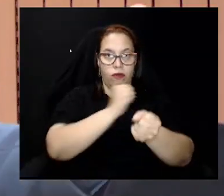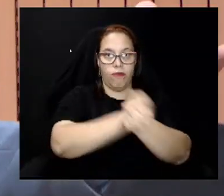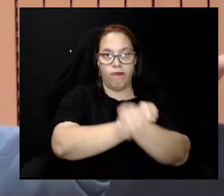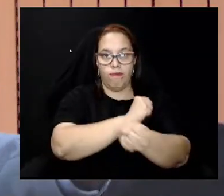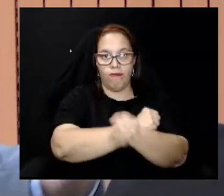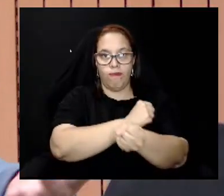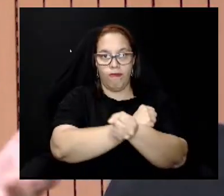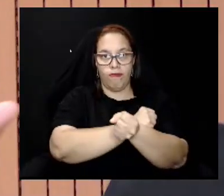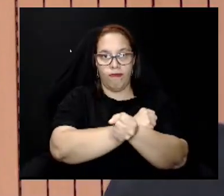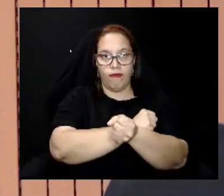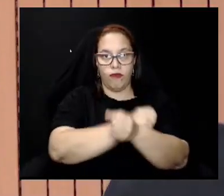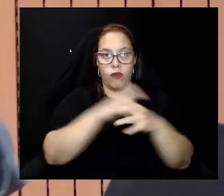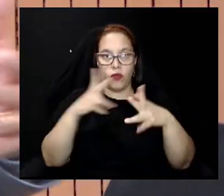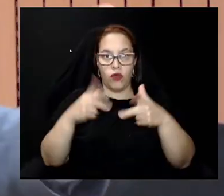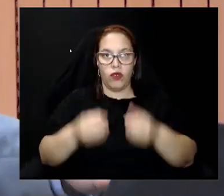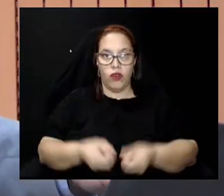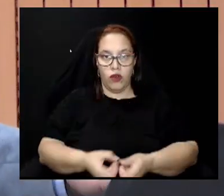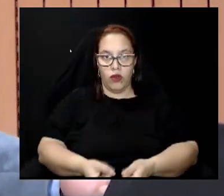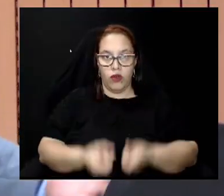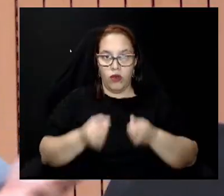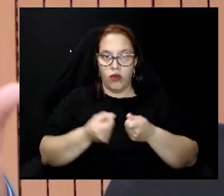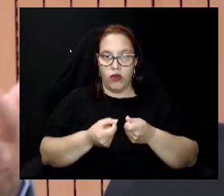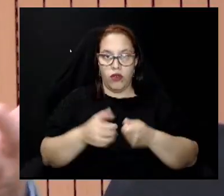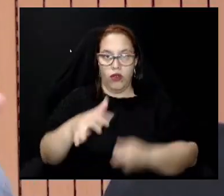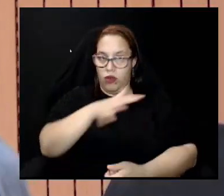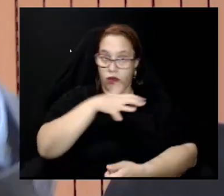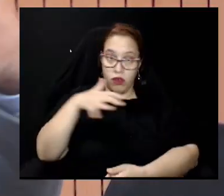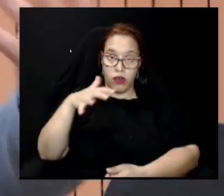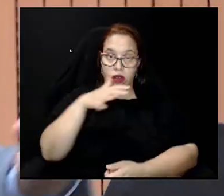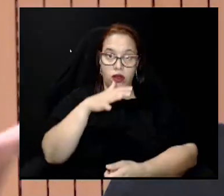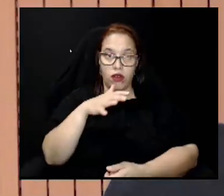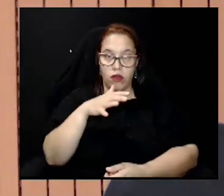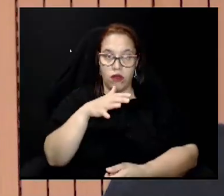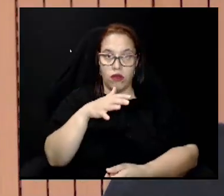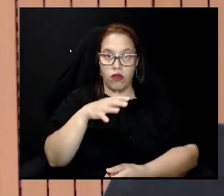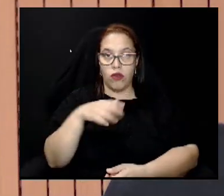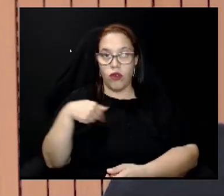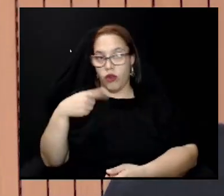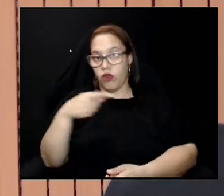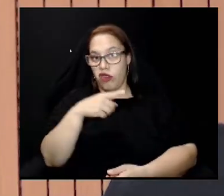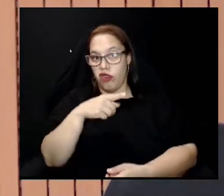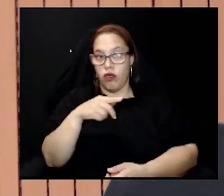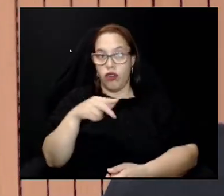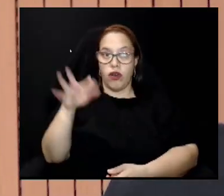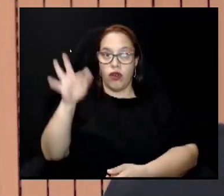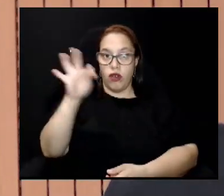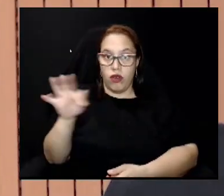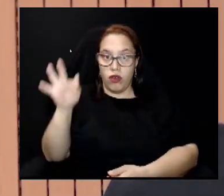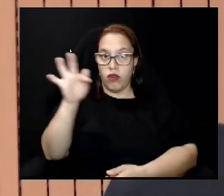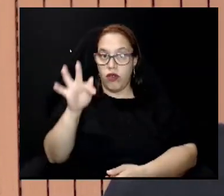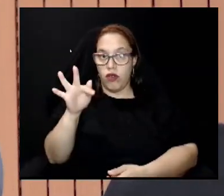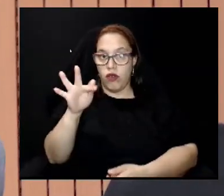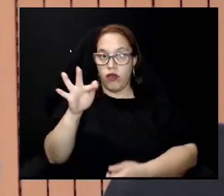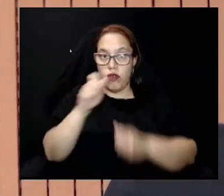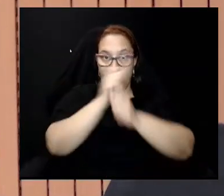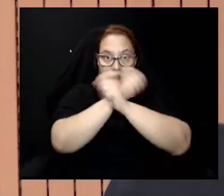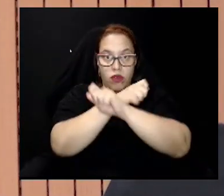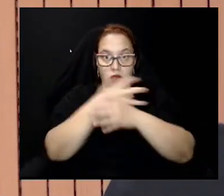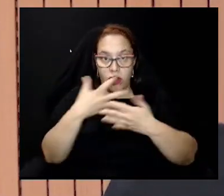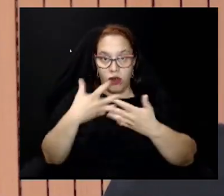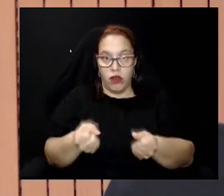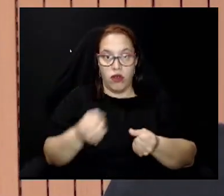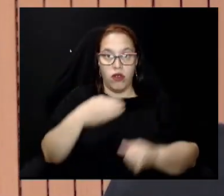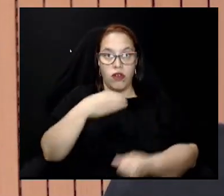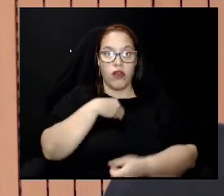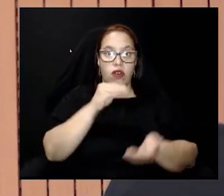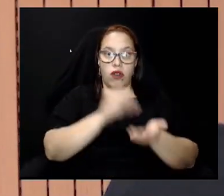casos de câncer de ovário aqui da nossa região, acabam drenando ou para lá, ou para a Universidade da PUC. Então, a gente recebe muitos casos, a gente sente falta de fazer